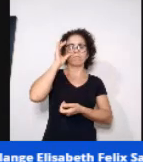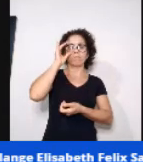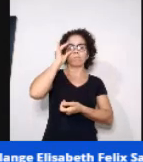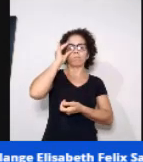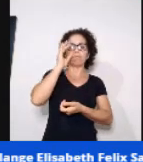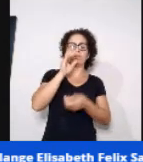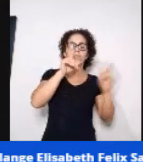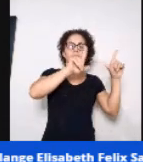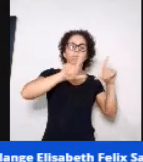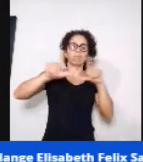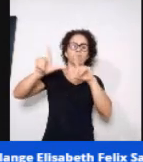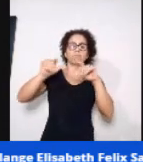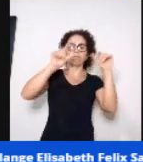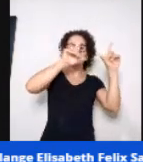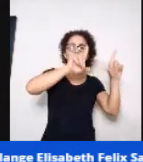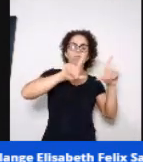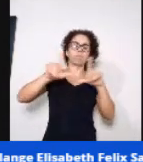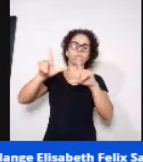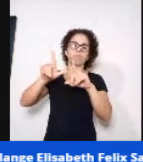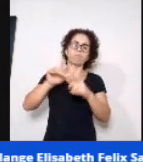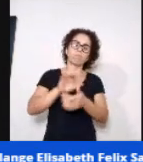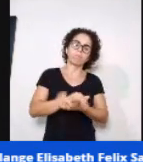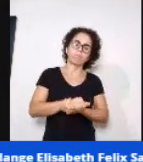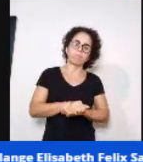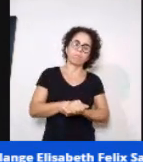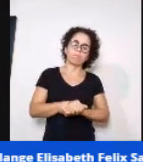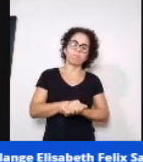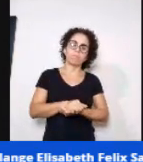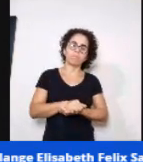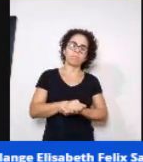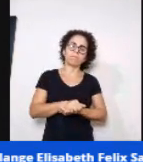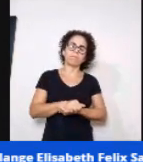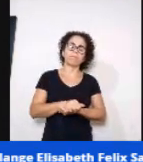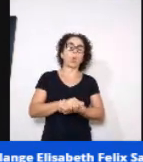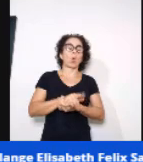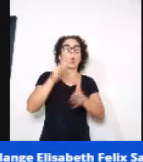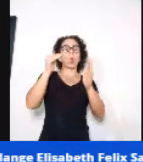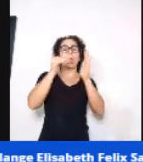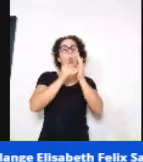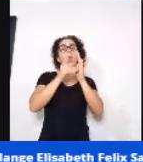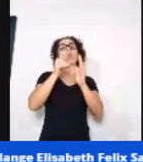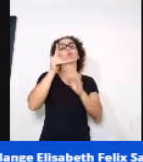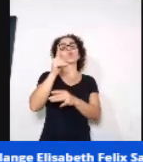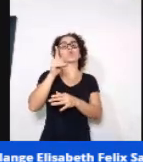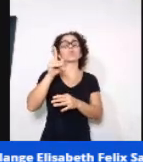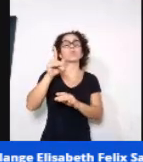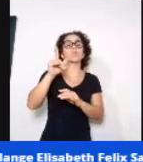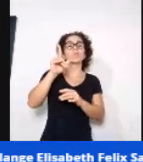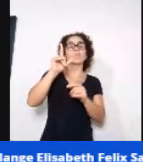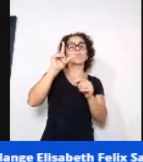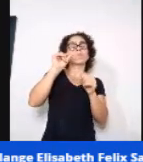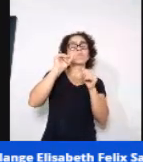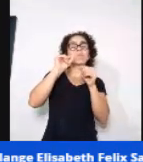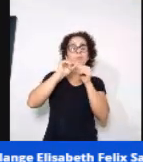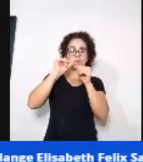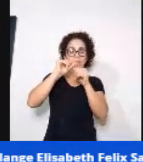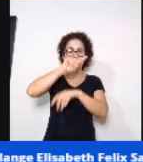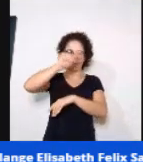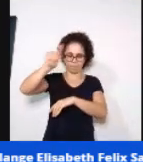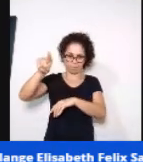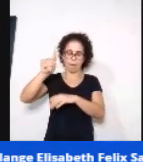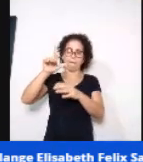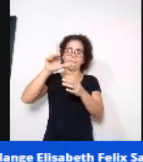Mais um também, isso aí a gente já conversou. E um último exercício, pessoal. Um último exercício para vocês fazerem. Peguem